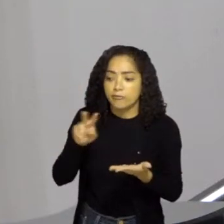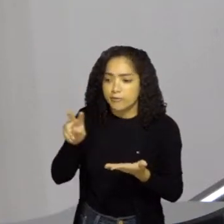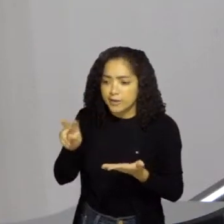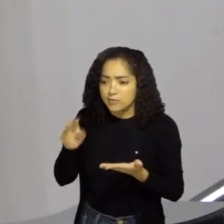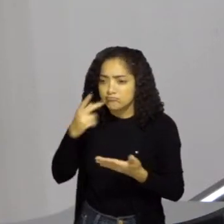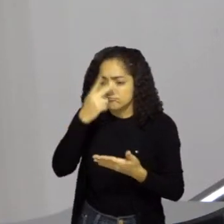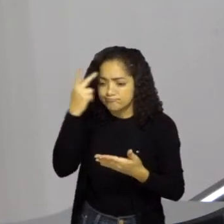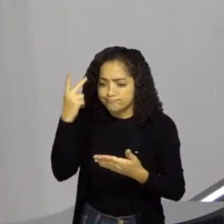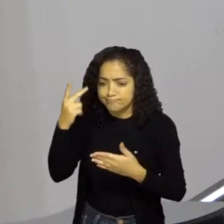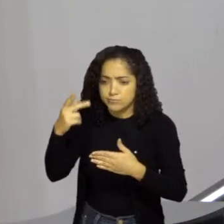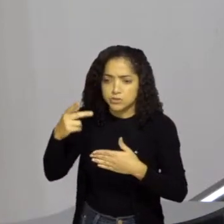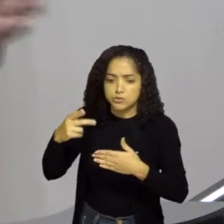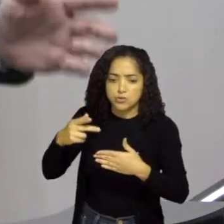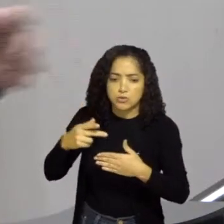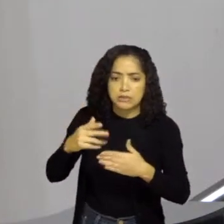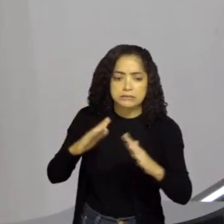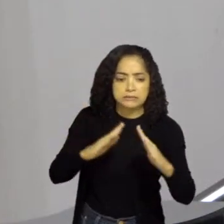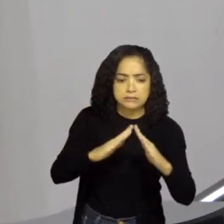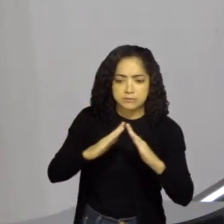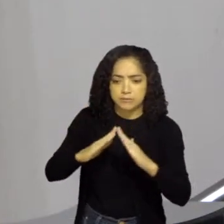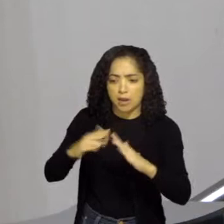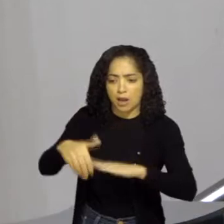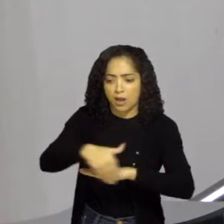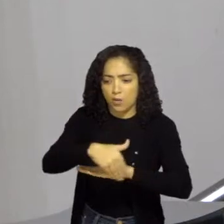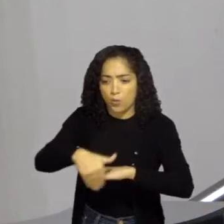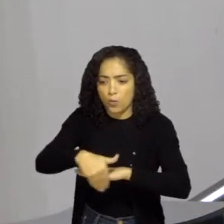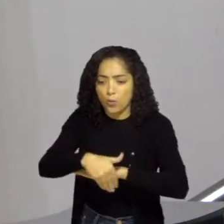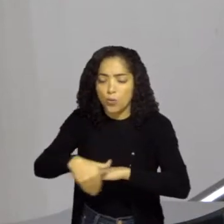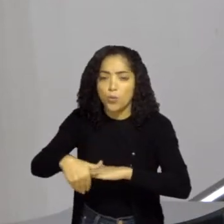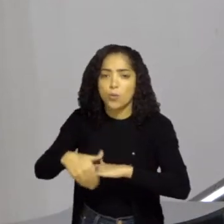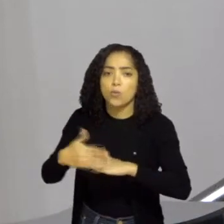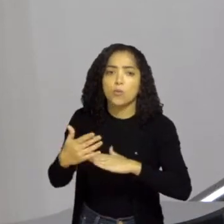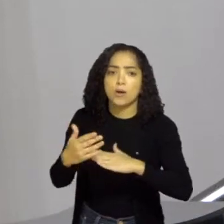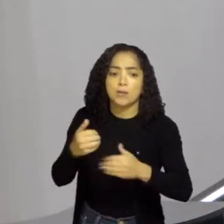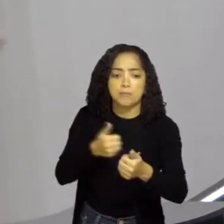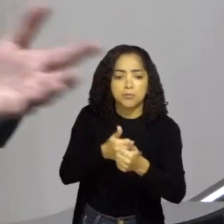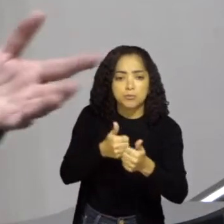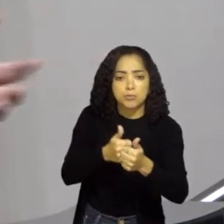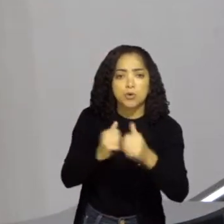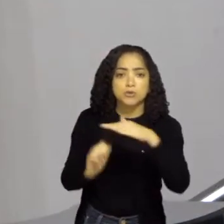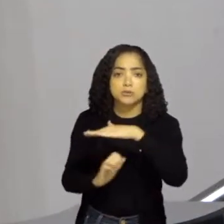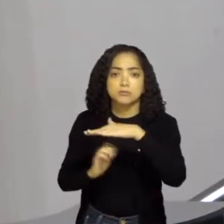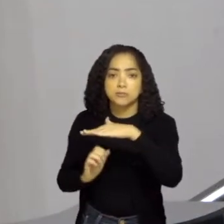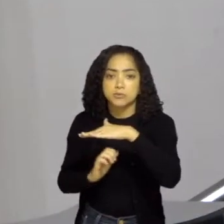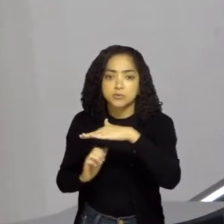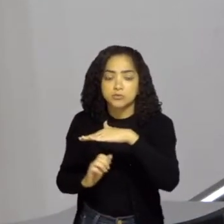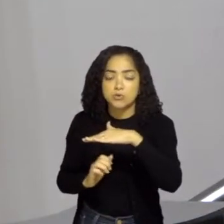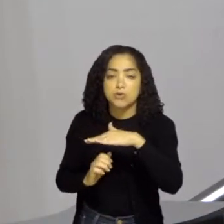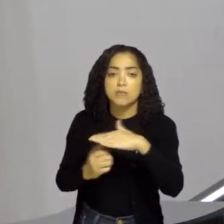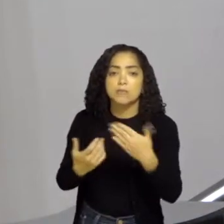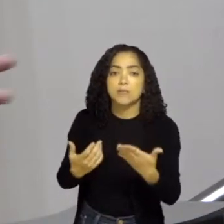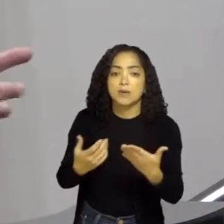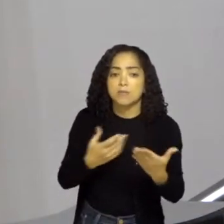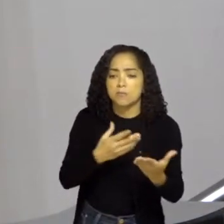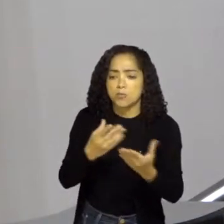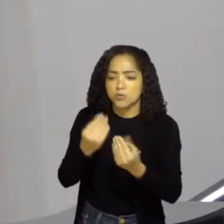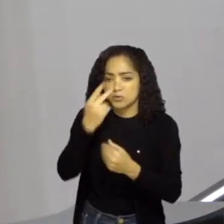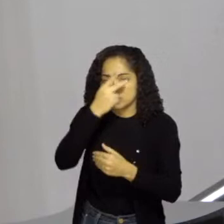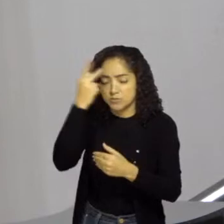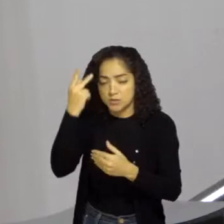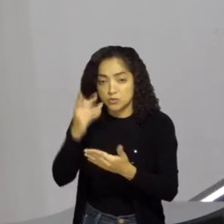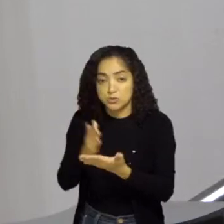na porta de casa, na porta da empresa, várias pessoas,